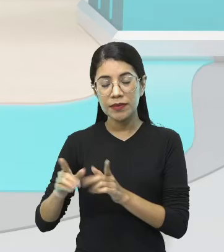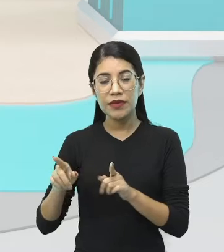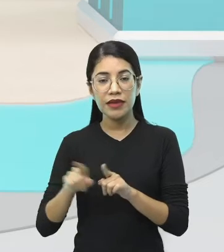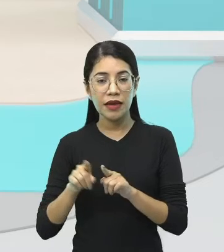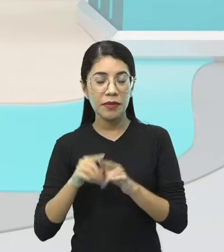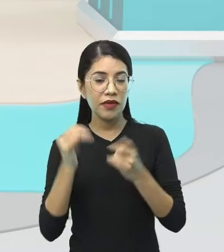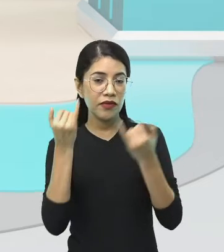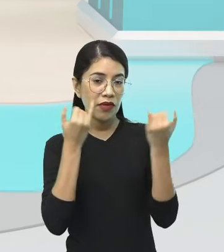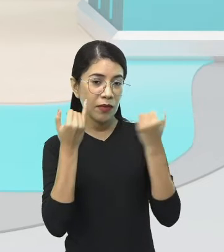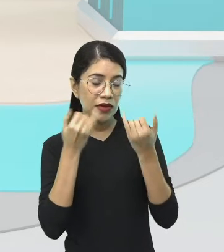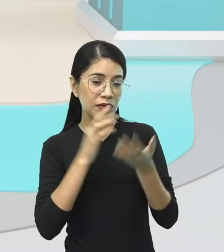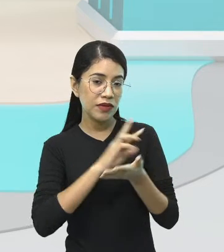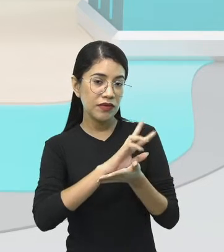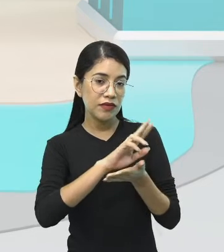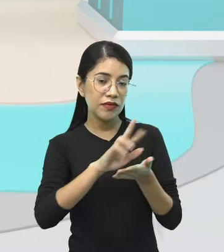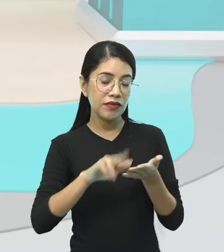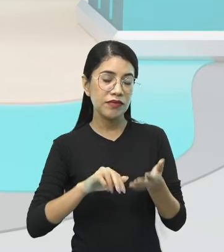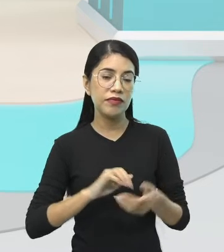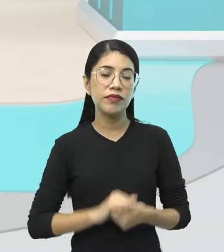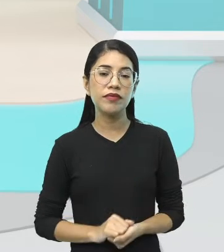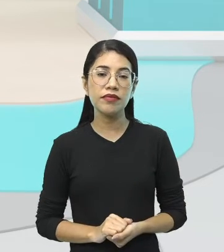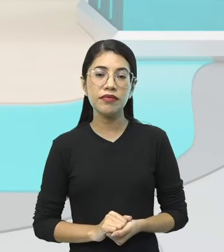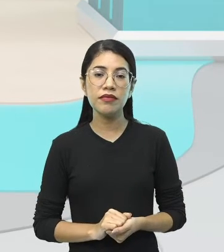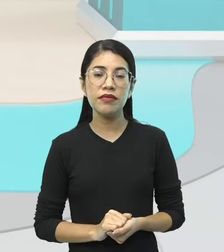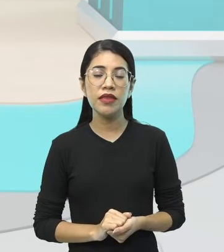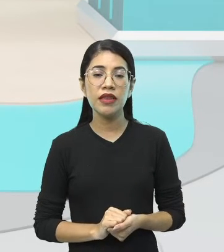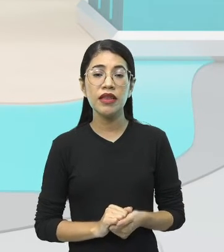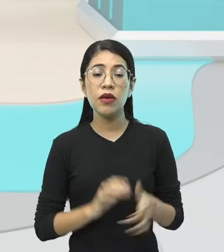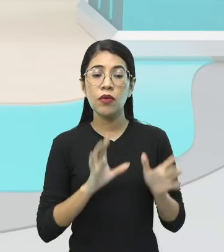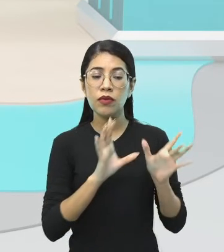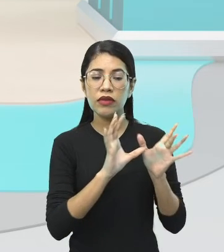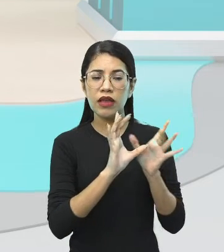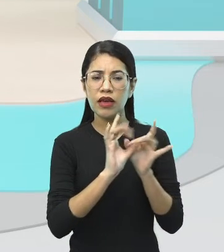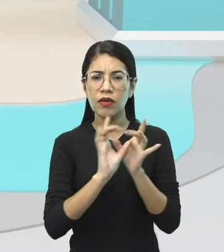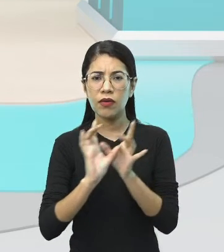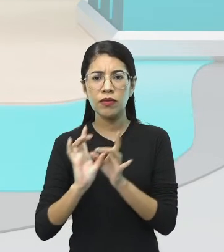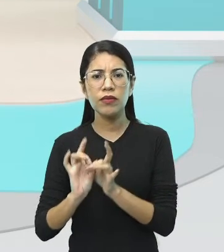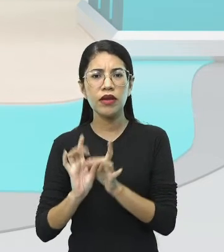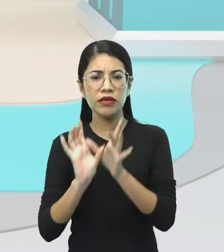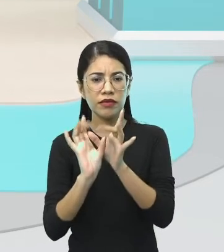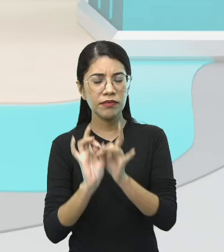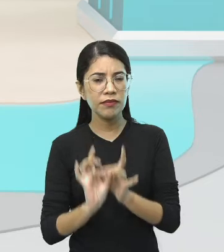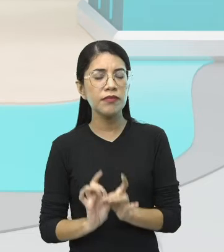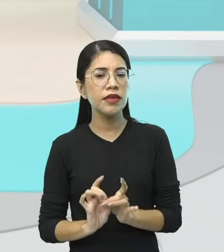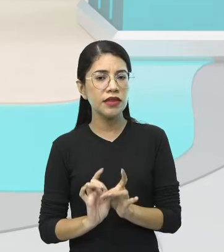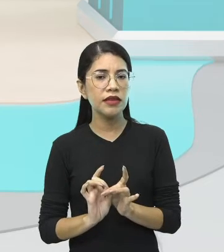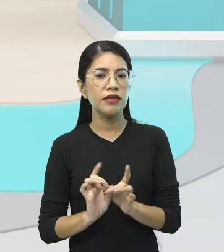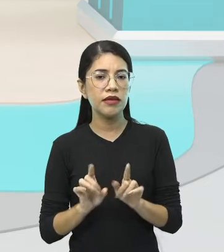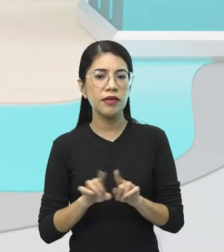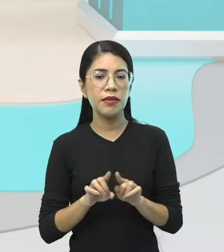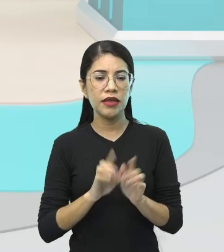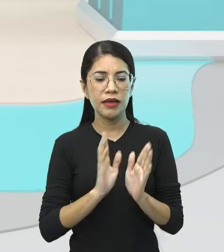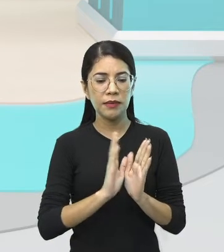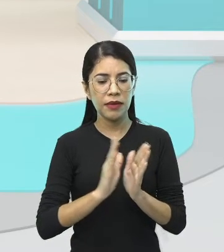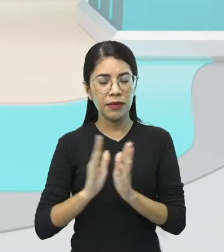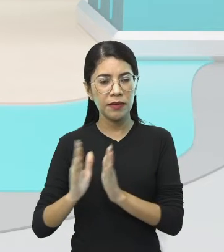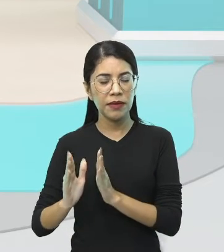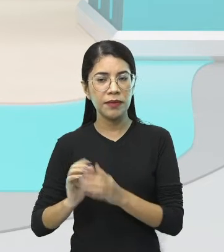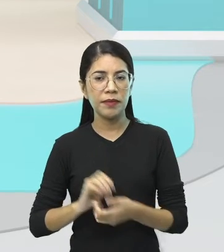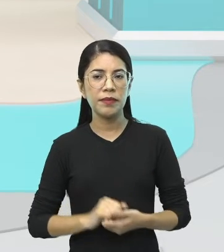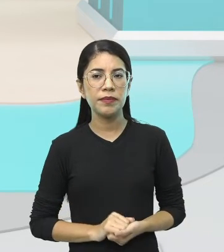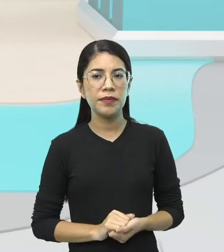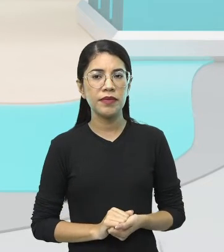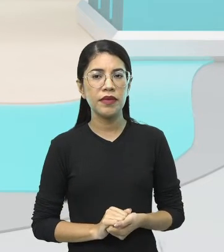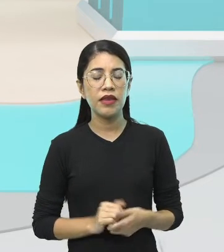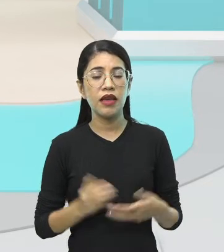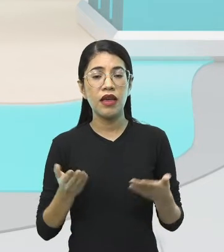de informações. As ideias elas estão amarradas. Você consegue perceber, então, uma sequência, ok?